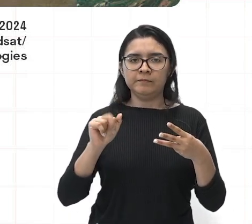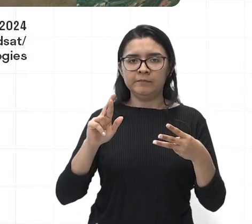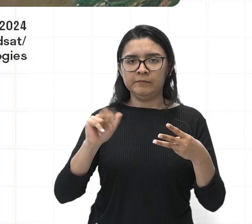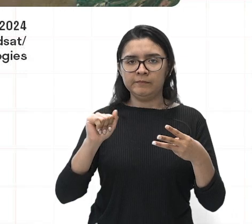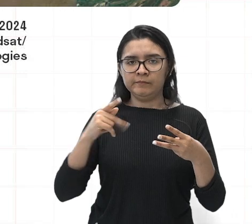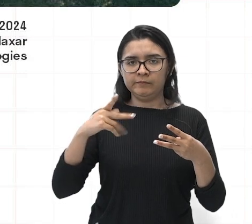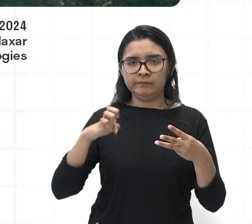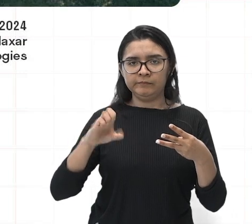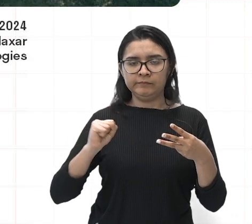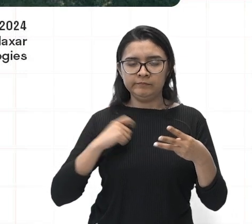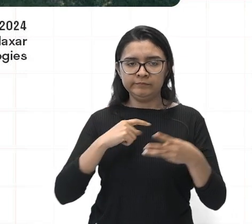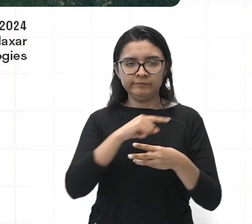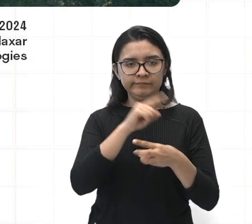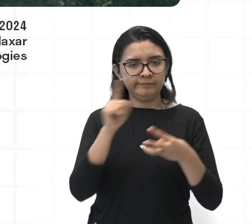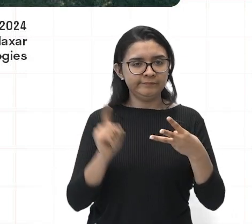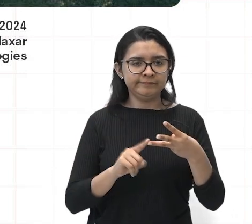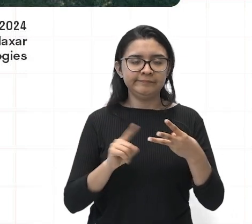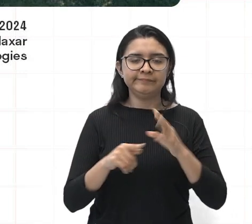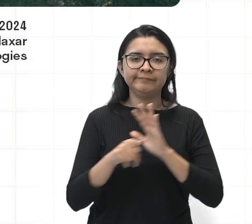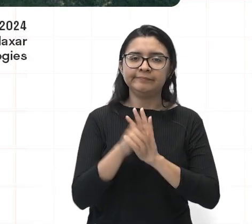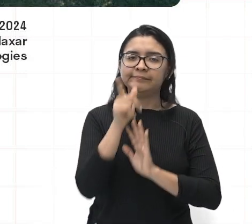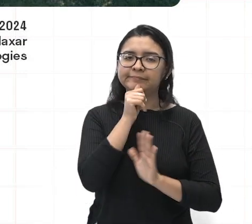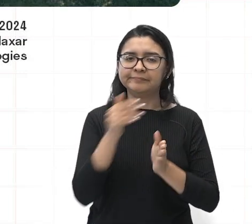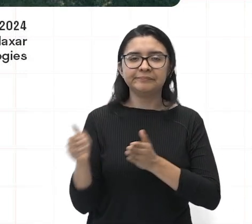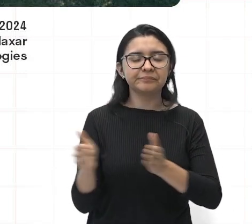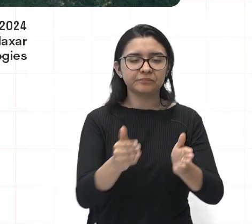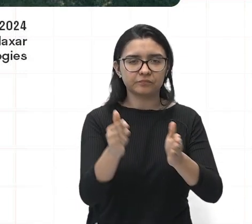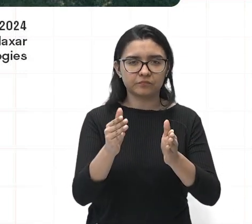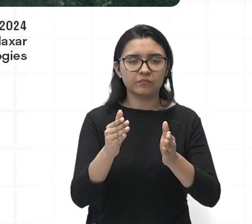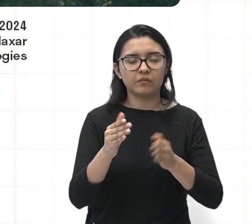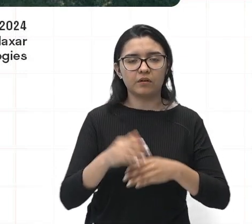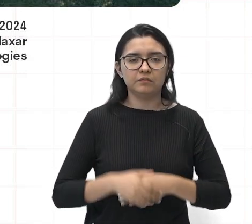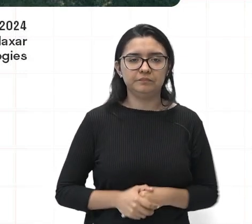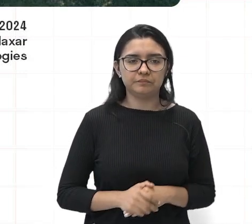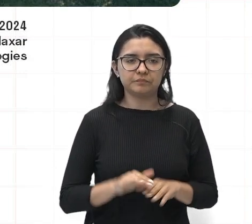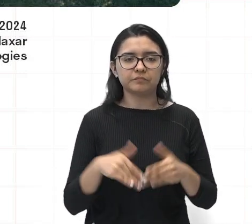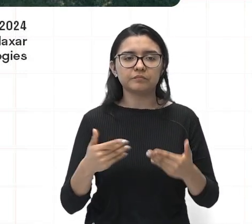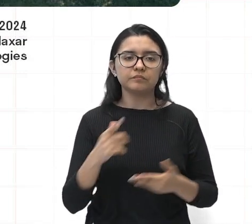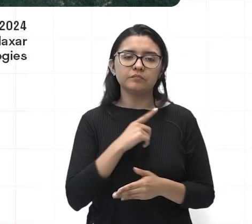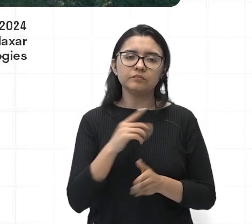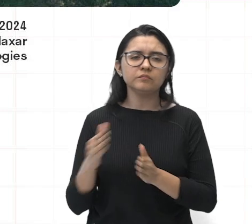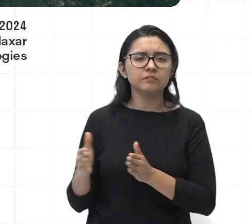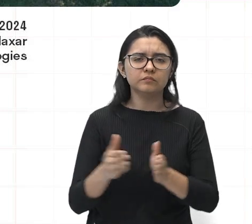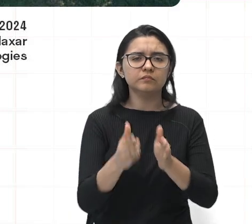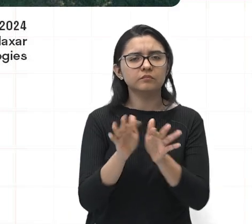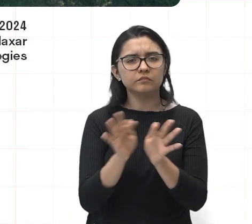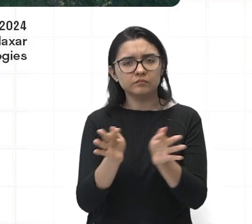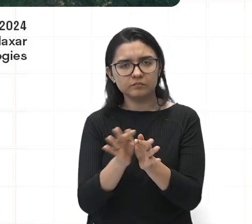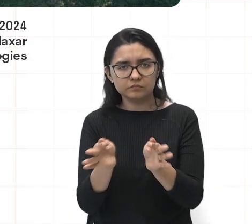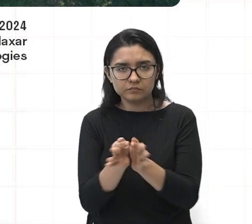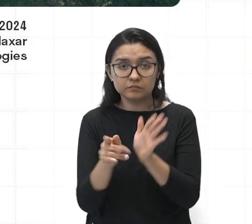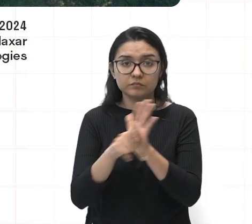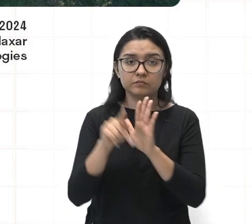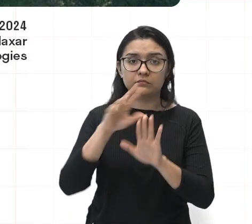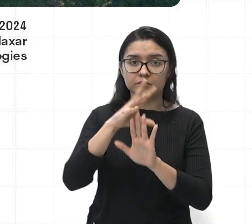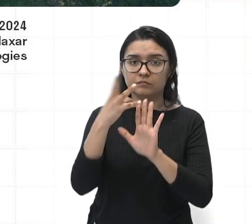Um outro elemento, né, do sistema fluvial amazônico são os igarapés, que são pequenos rios da